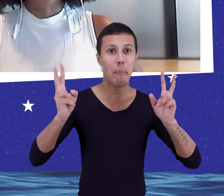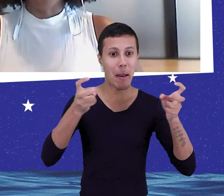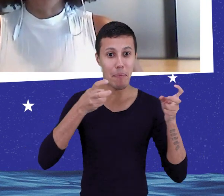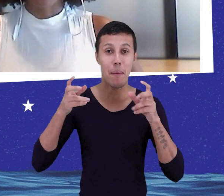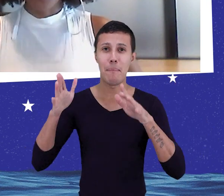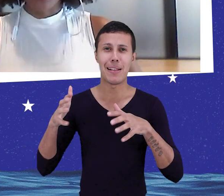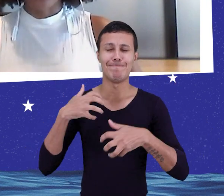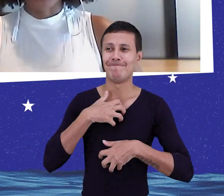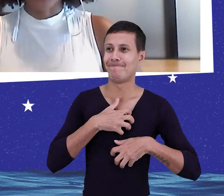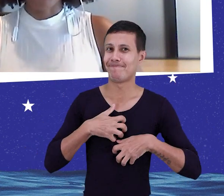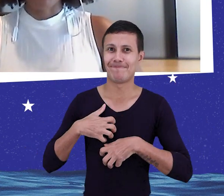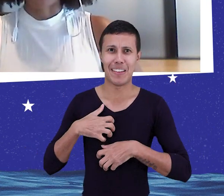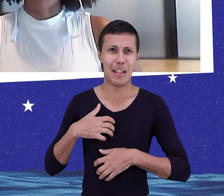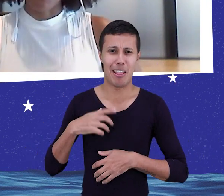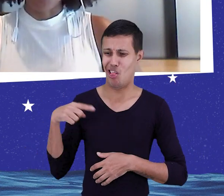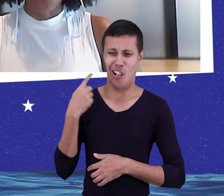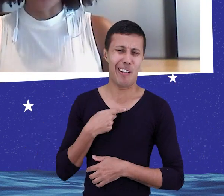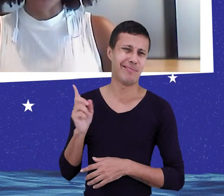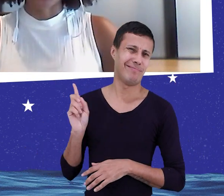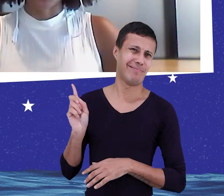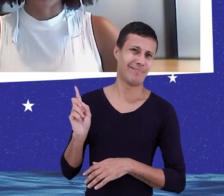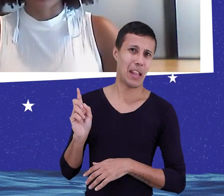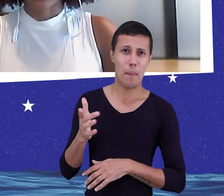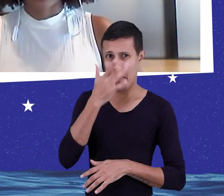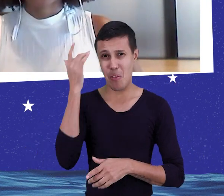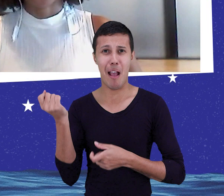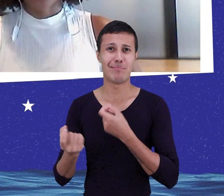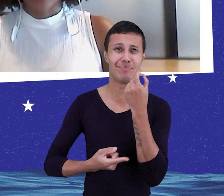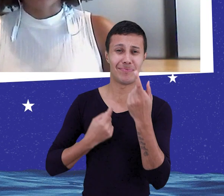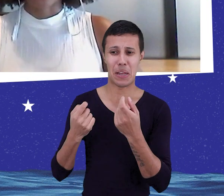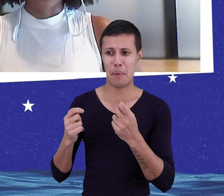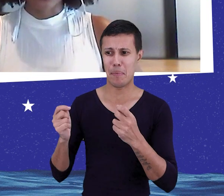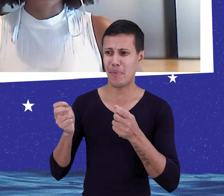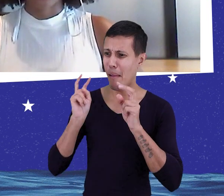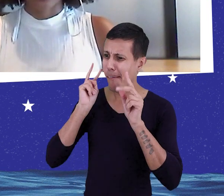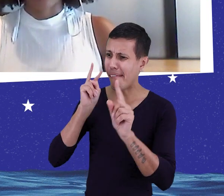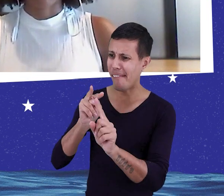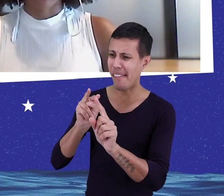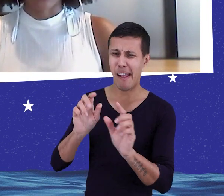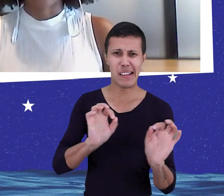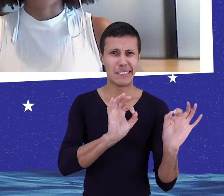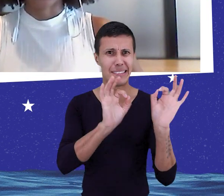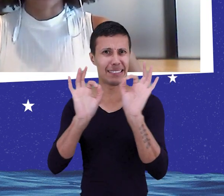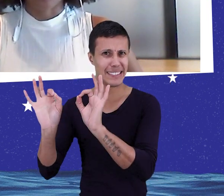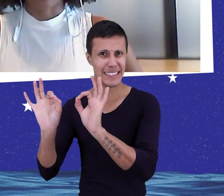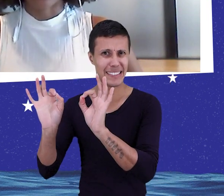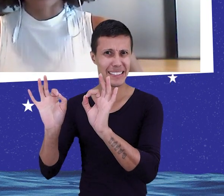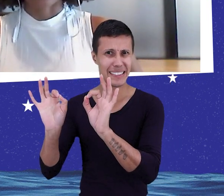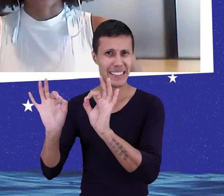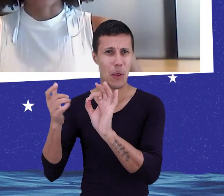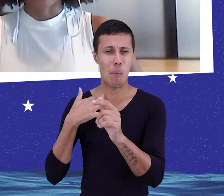de desconforto, não pra gente, mas para algumas pessoas que nos veem, nos assistem, né? Acabam assistindo